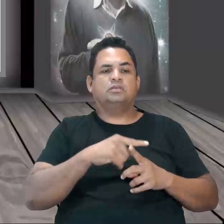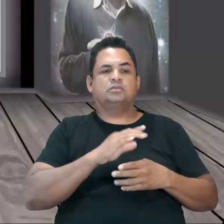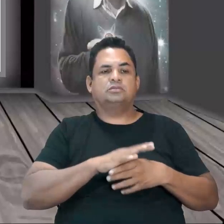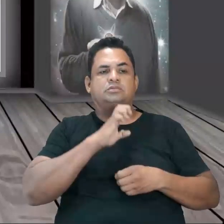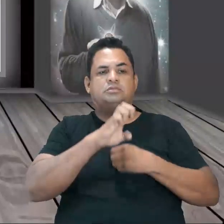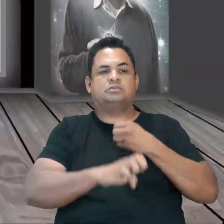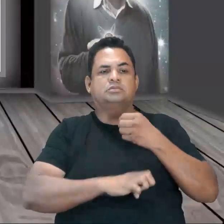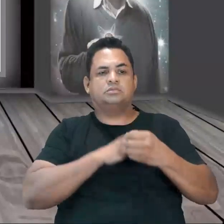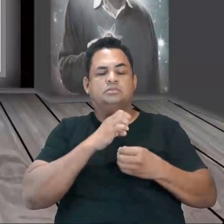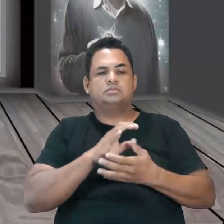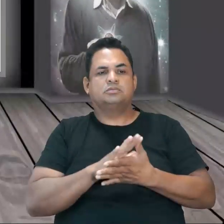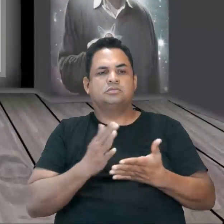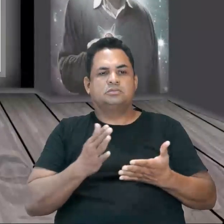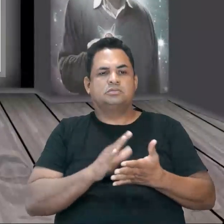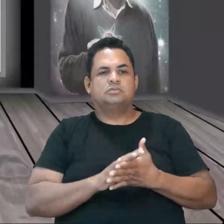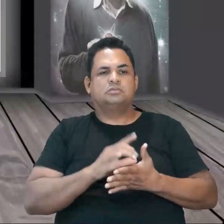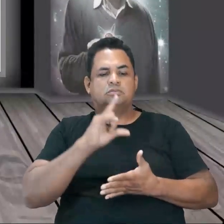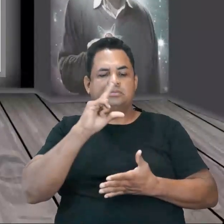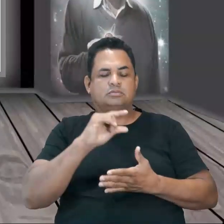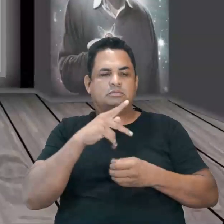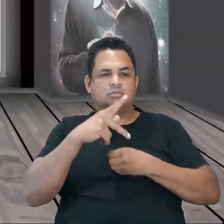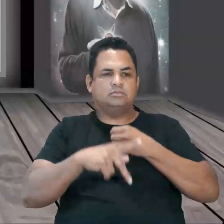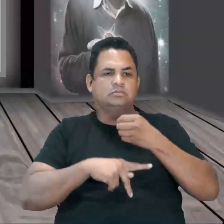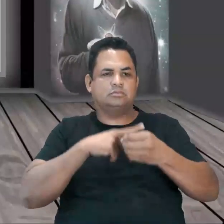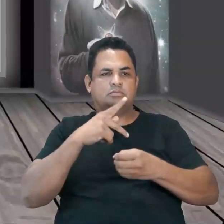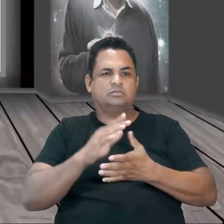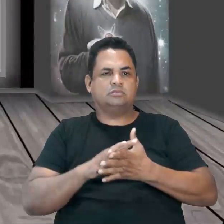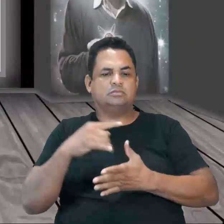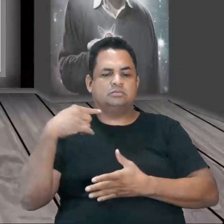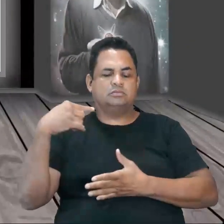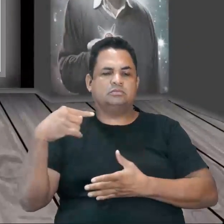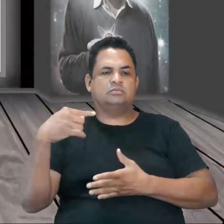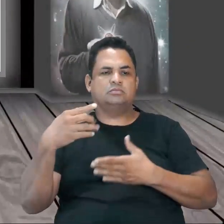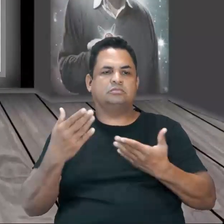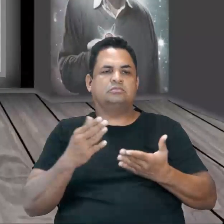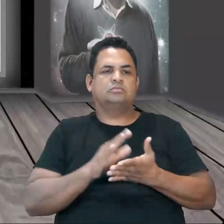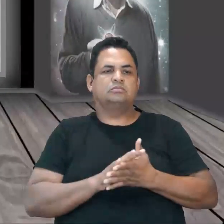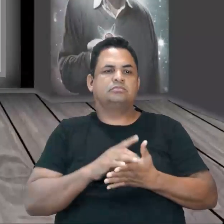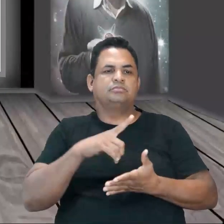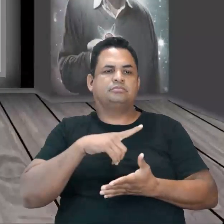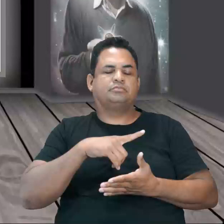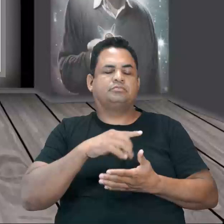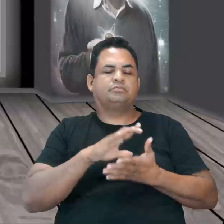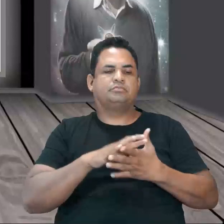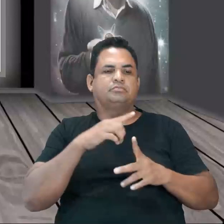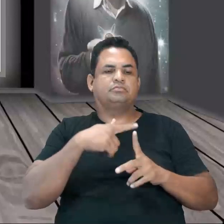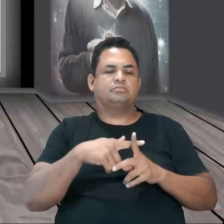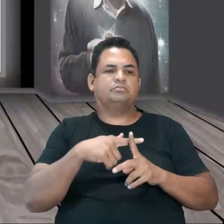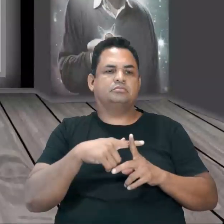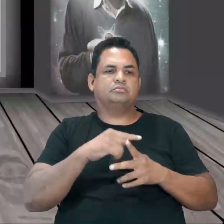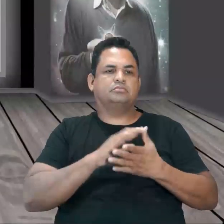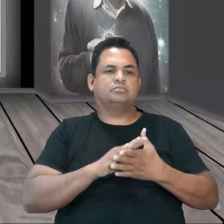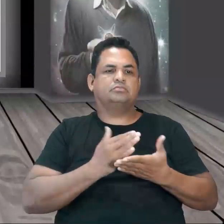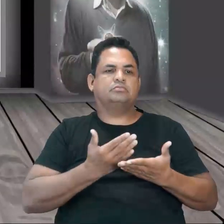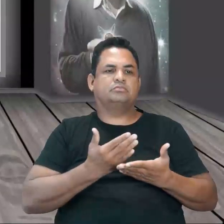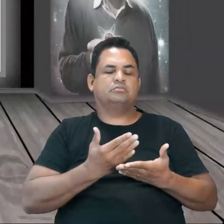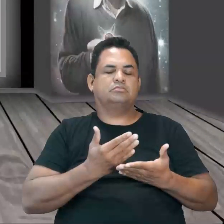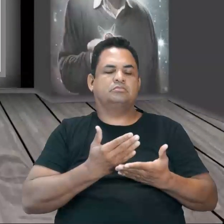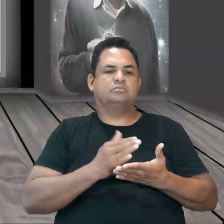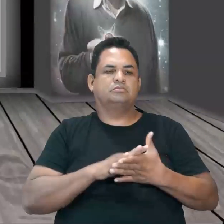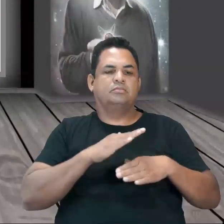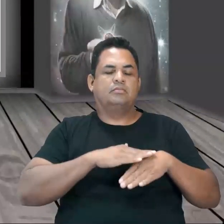igual, e menos próton, vai ficar negativamente. Então, o que tiver mais elétrons que prótons, negativo. E o que